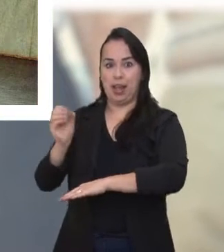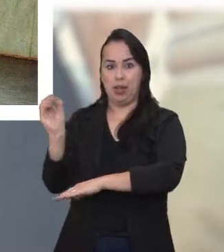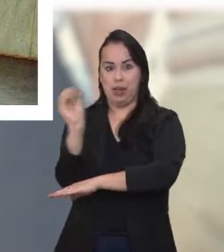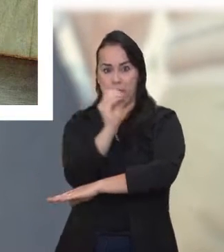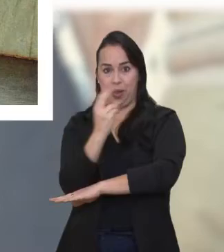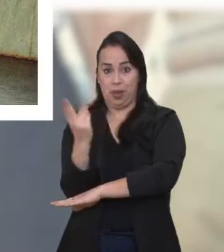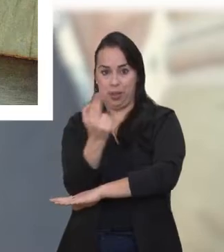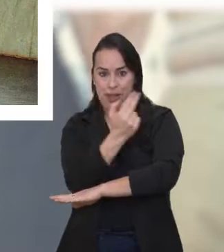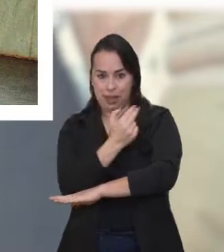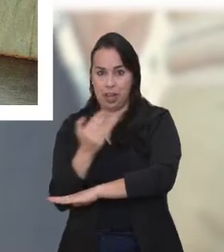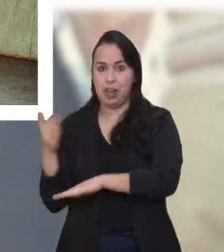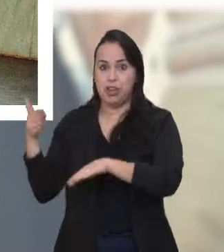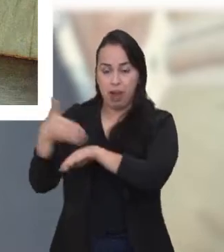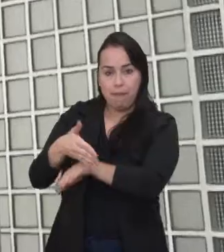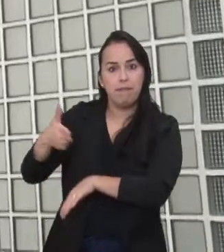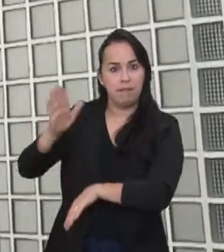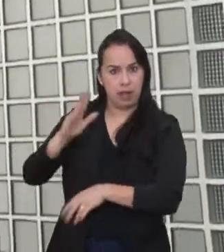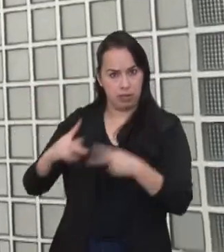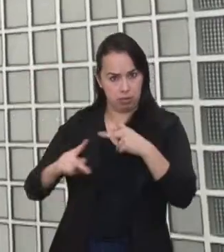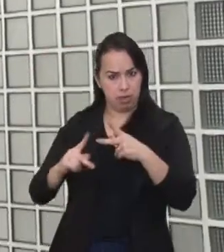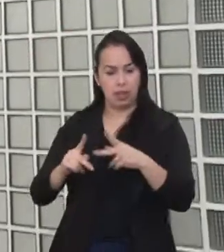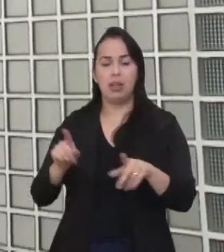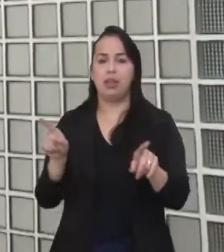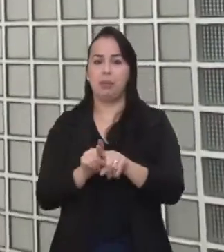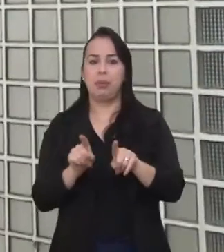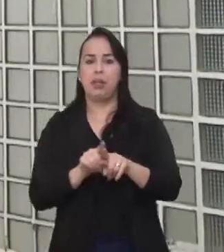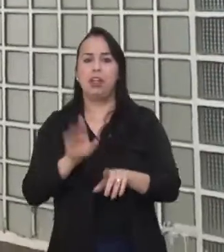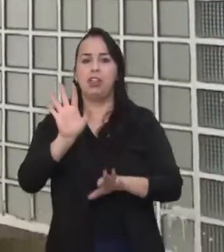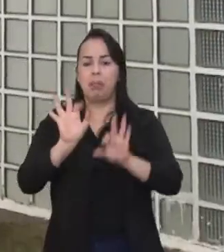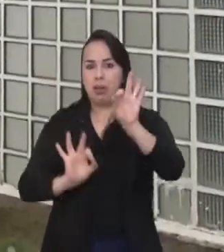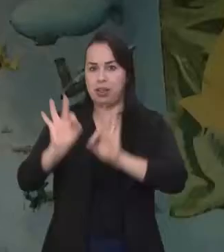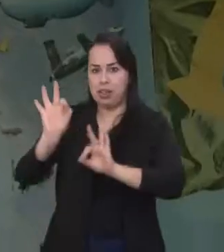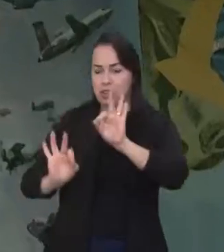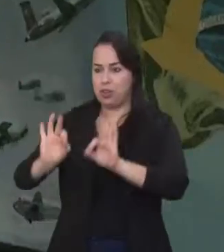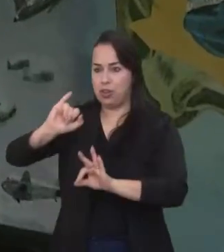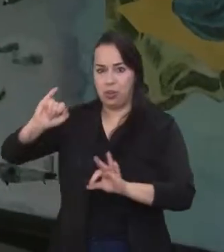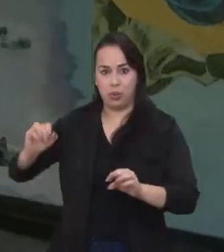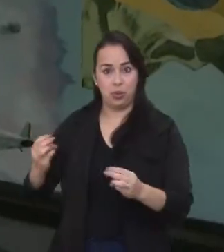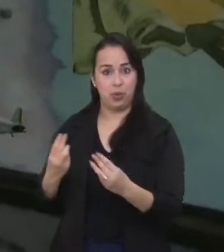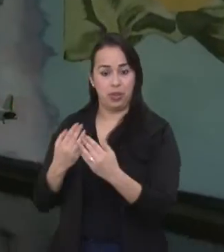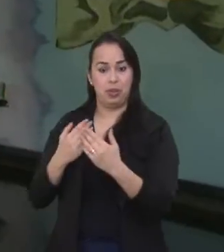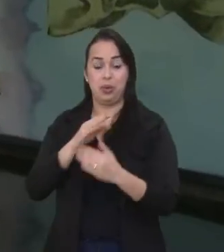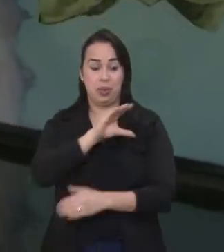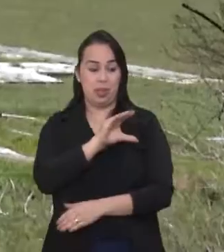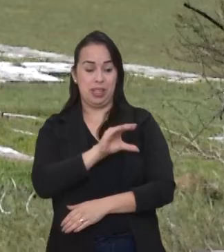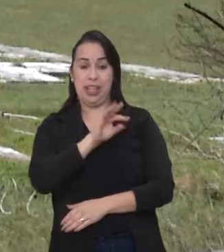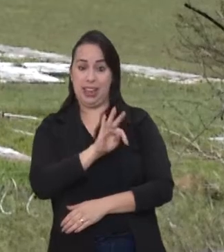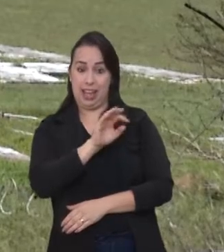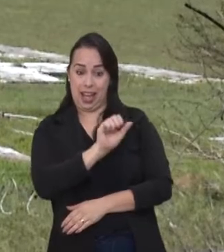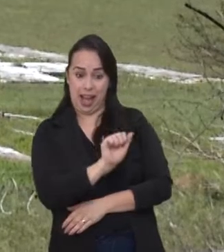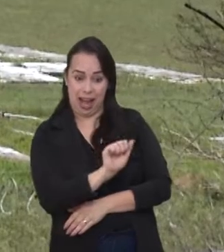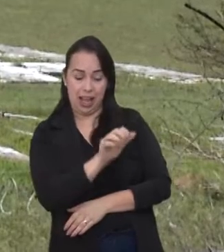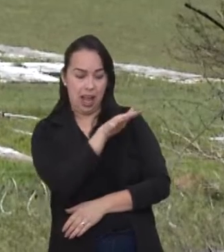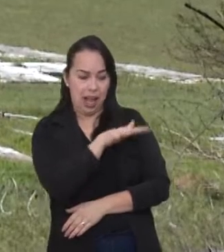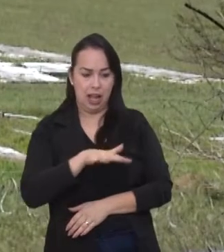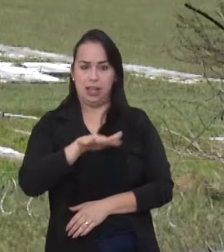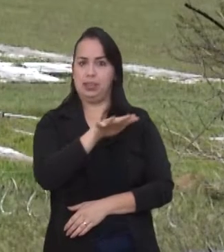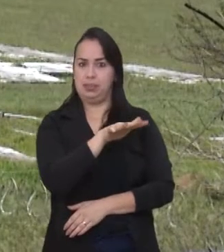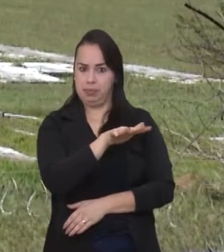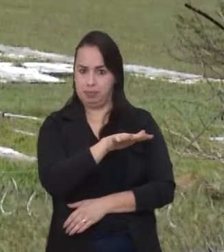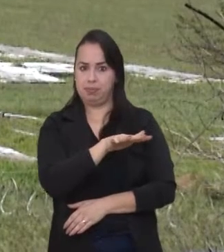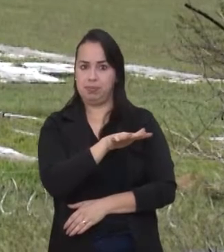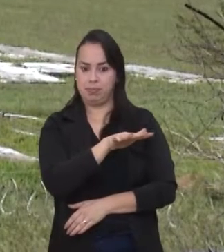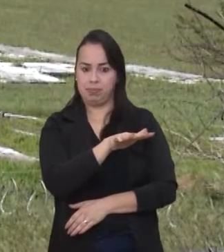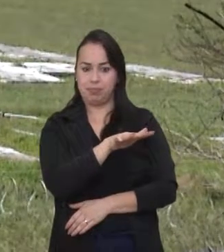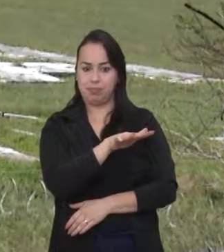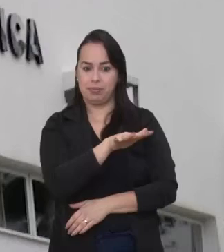em São José dos Campos? Ele projetou parte dos prédios do DCTA, na época Centro Técnico